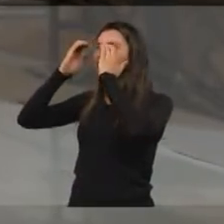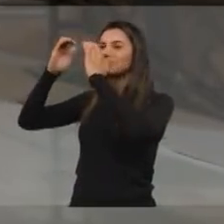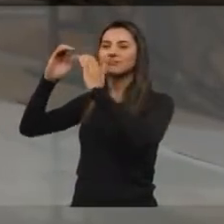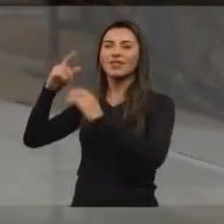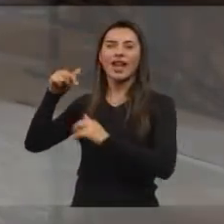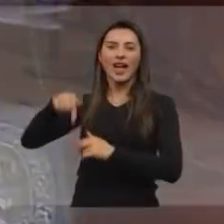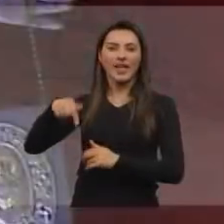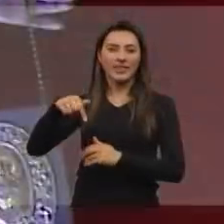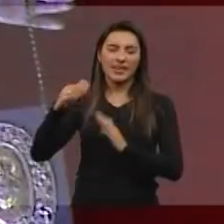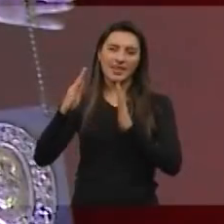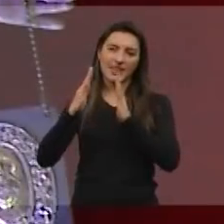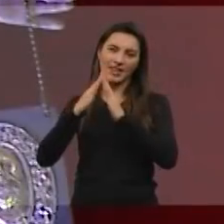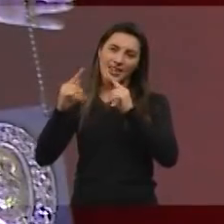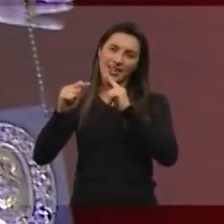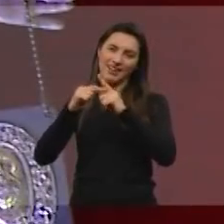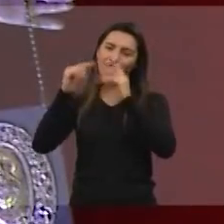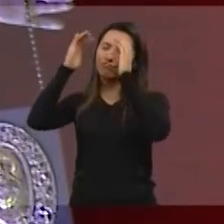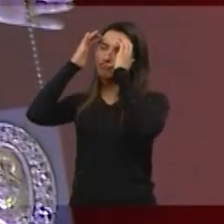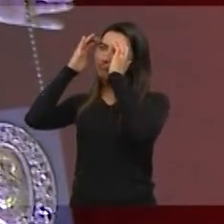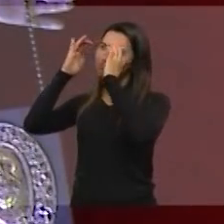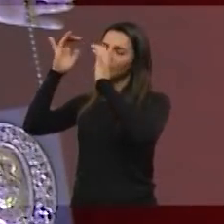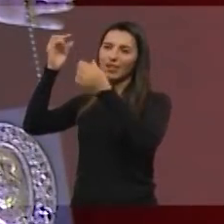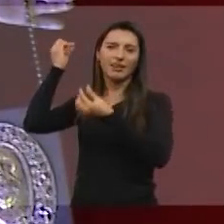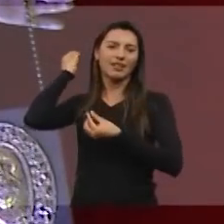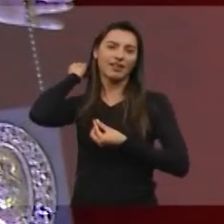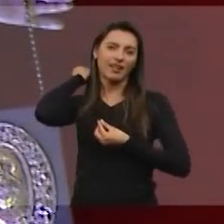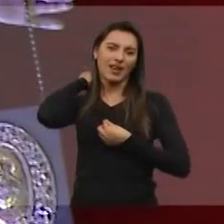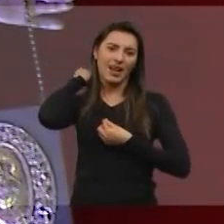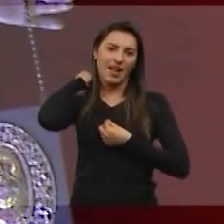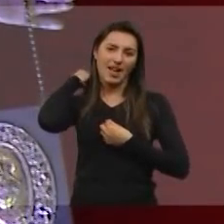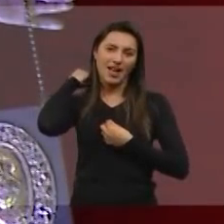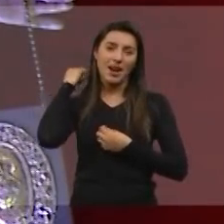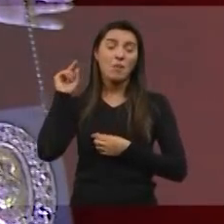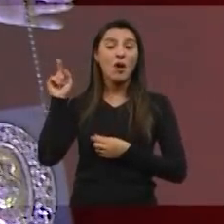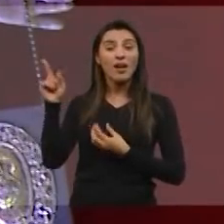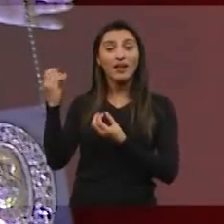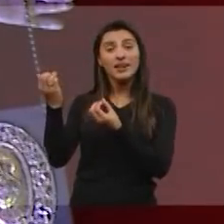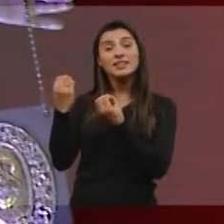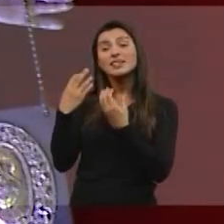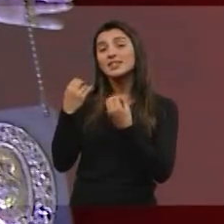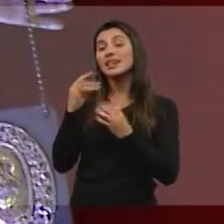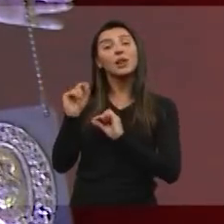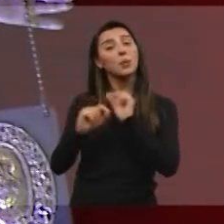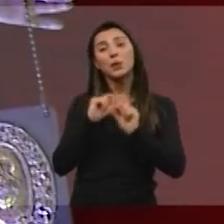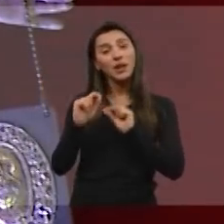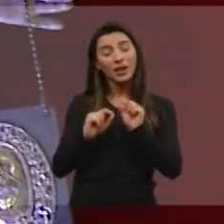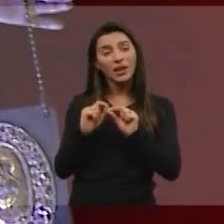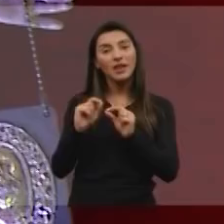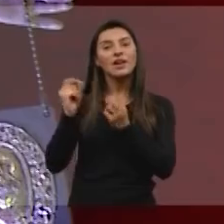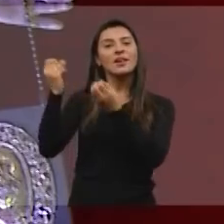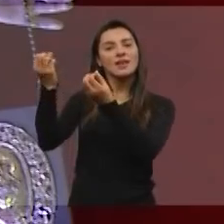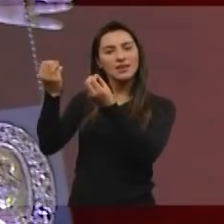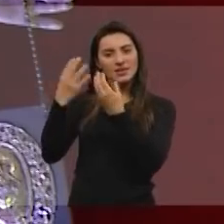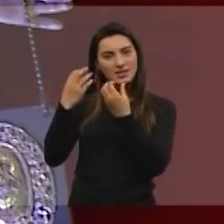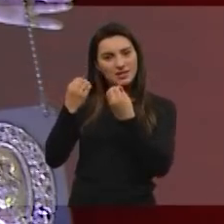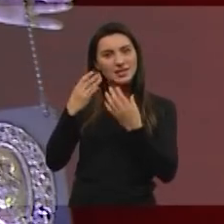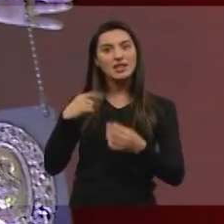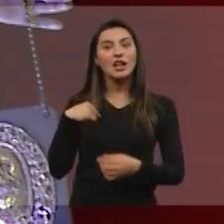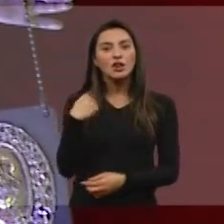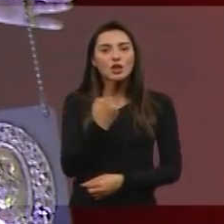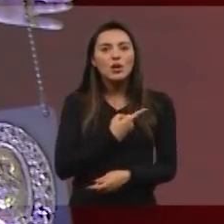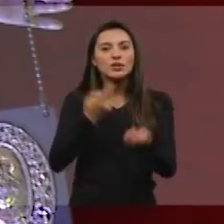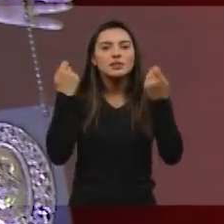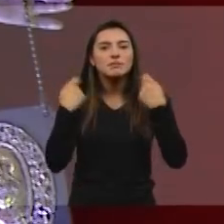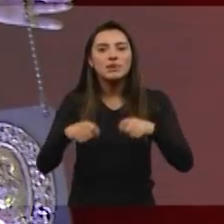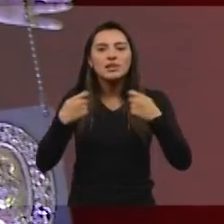do carro e nossa senhora do carro é aquela que vem nos ensinar nos ensinar a servir